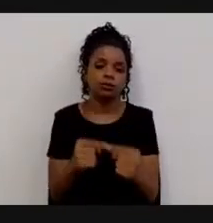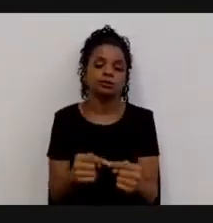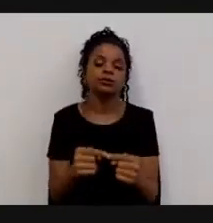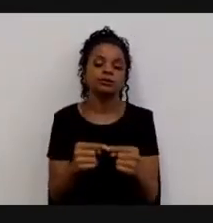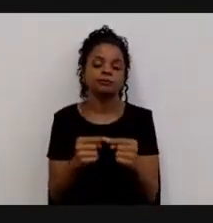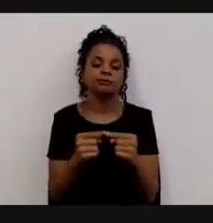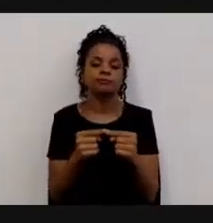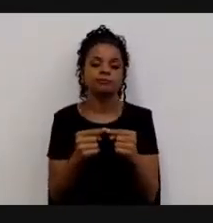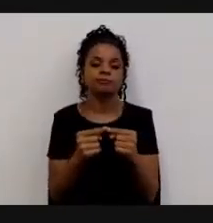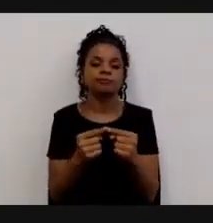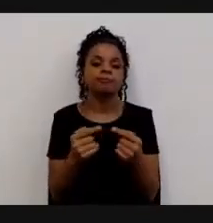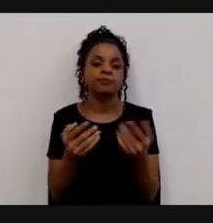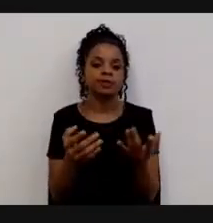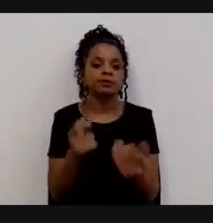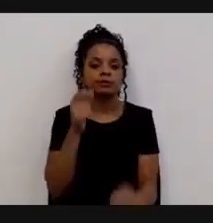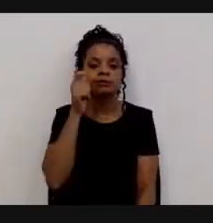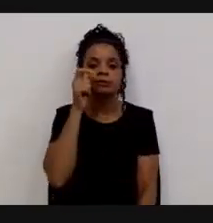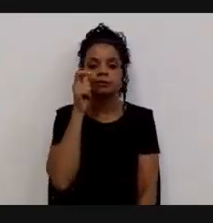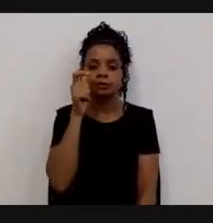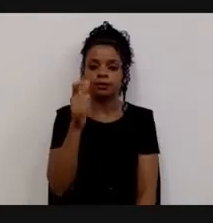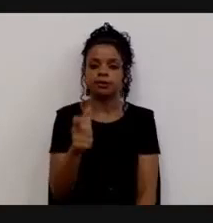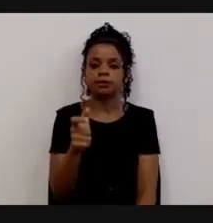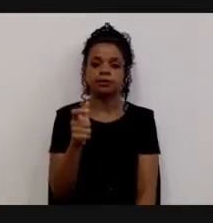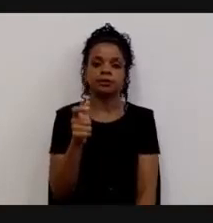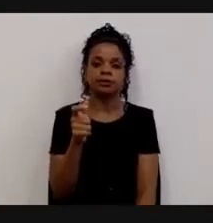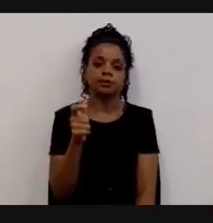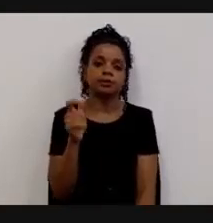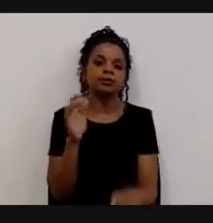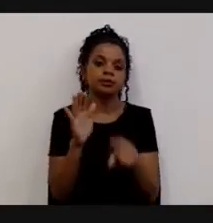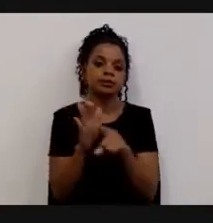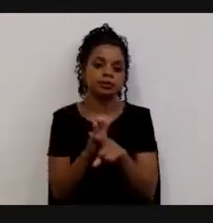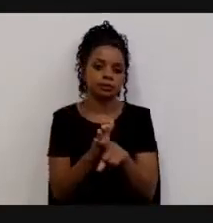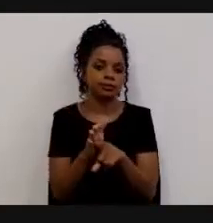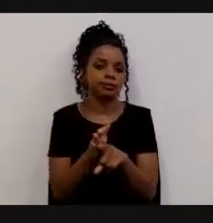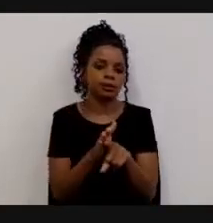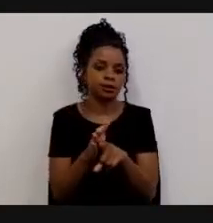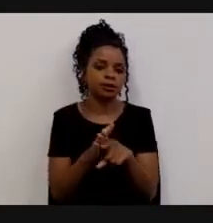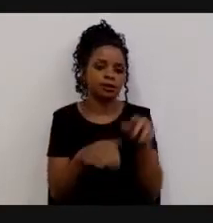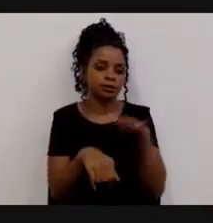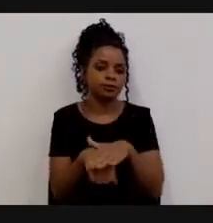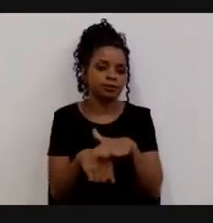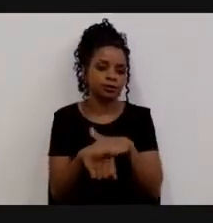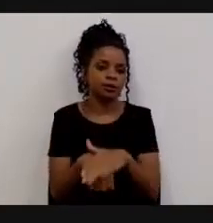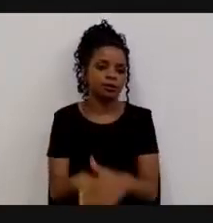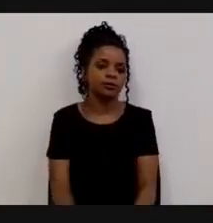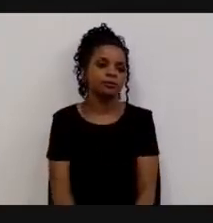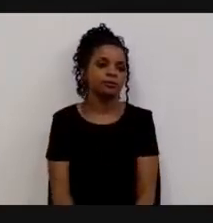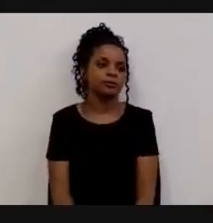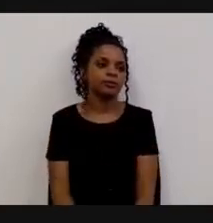Então, é uma ideia bem interessante, uma pesquisa interessante de ser feita, na realidade, né?